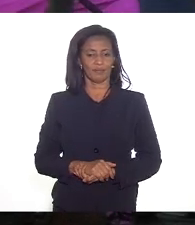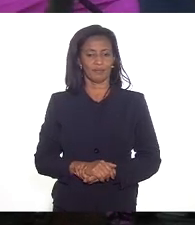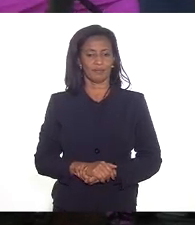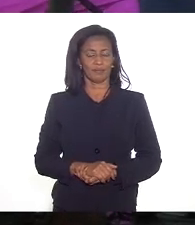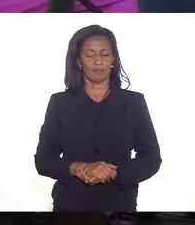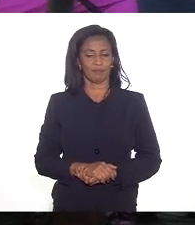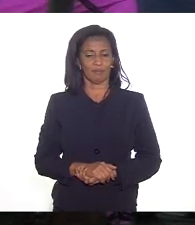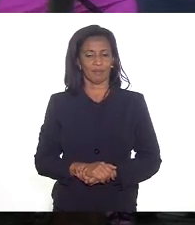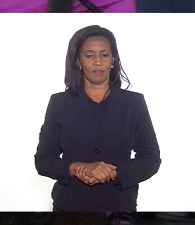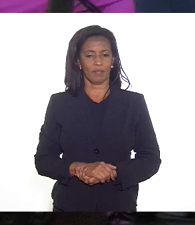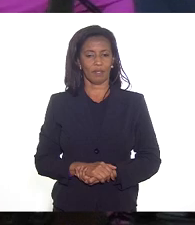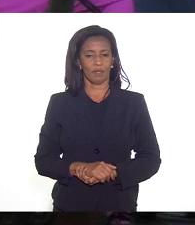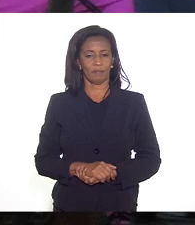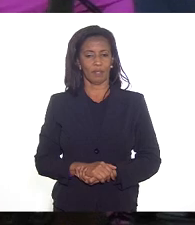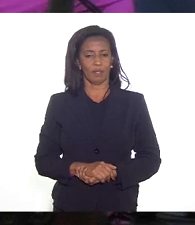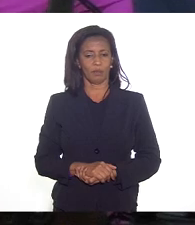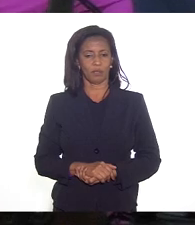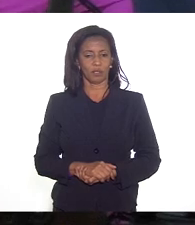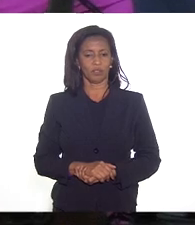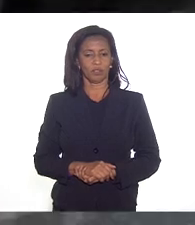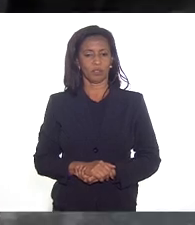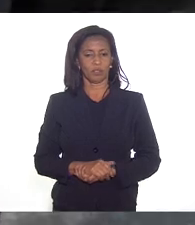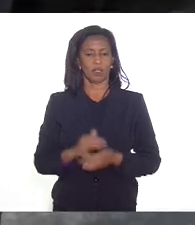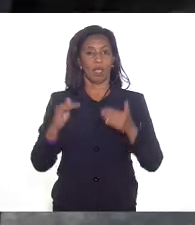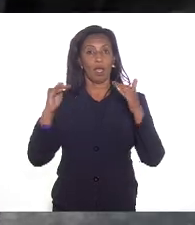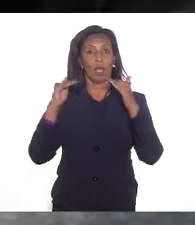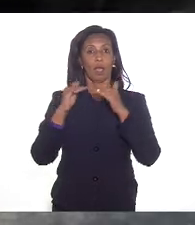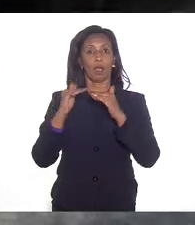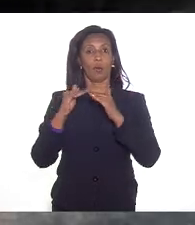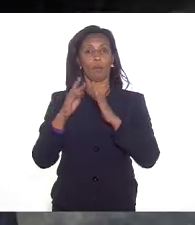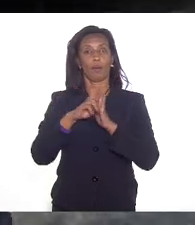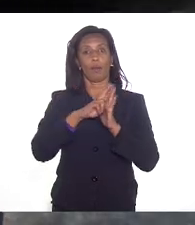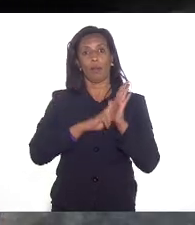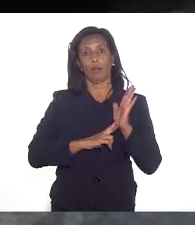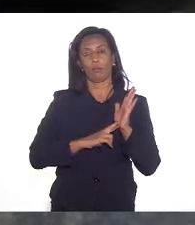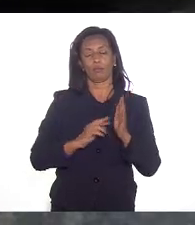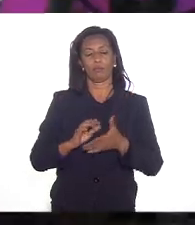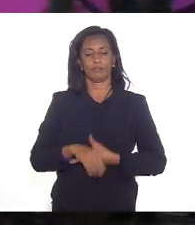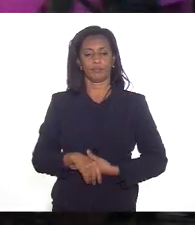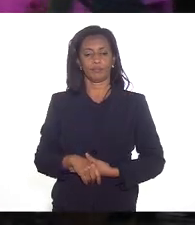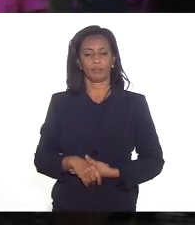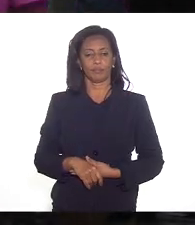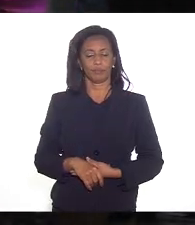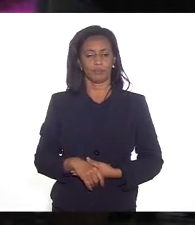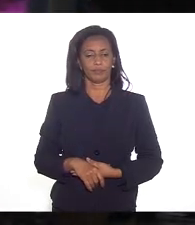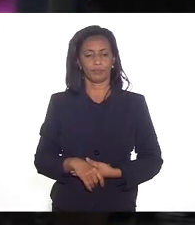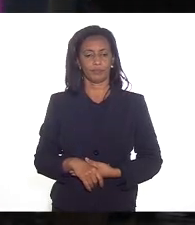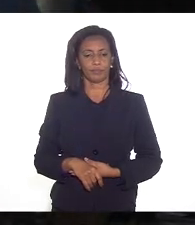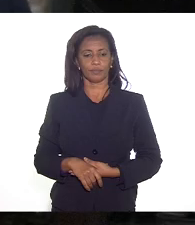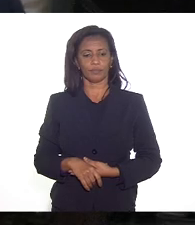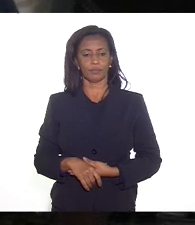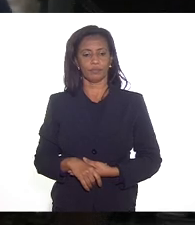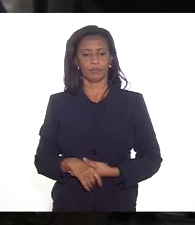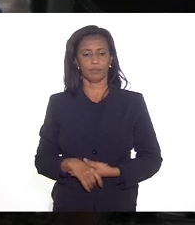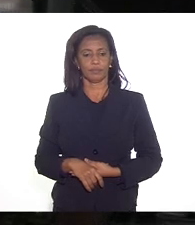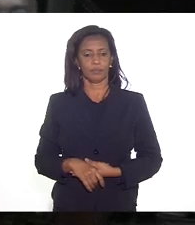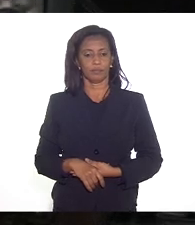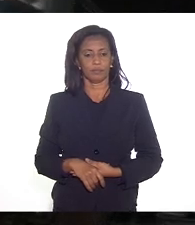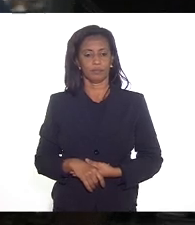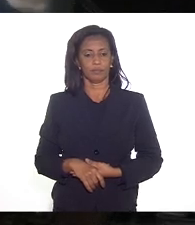o resultado Chico Machado acompanha o relatório sobre acidentes 2 a 1